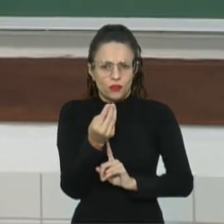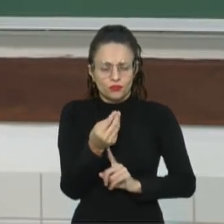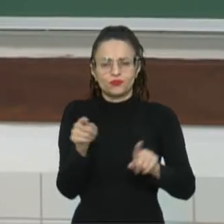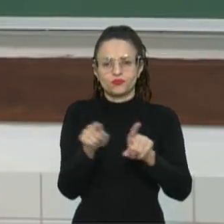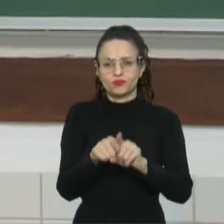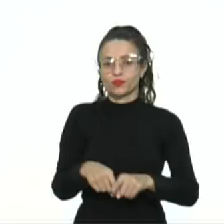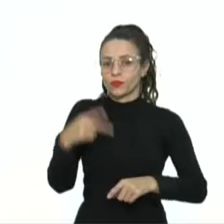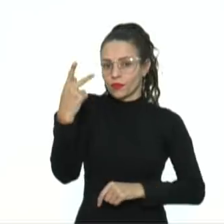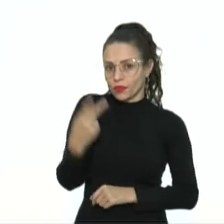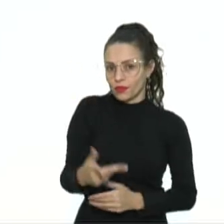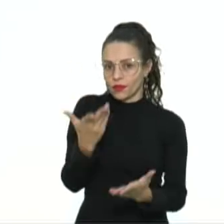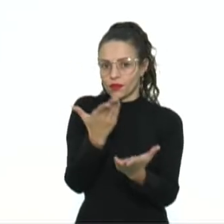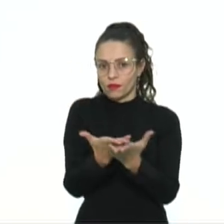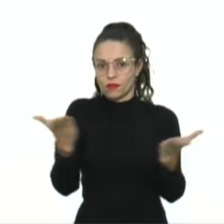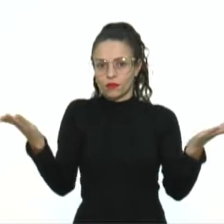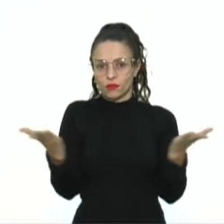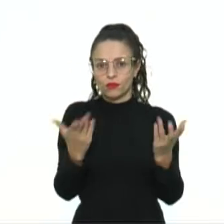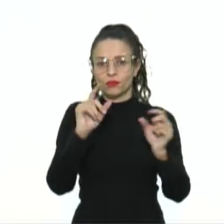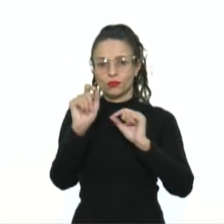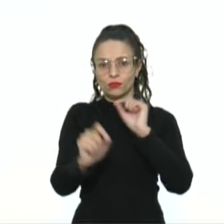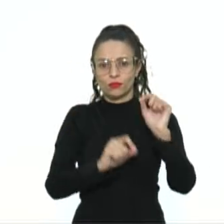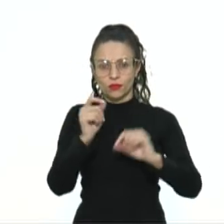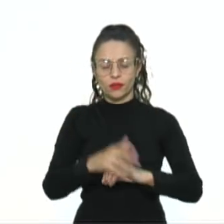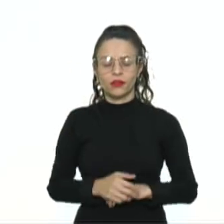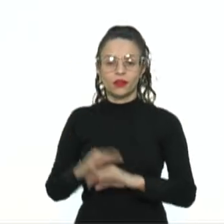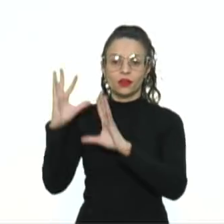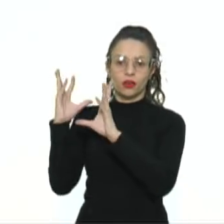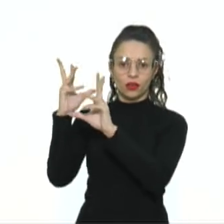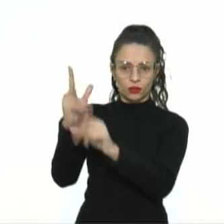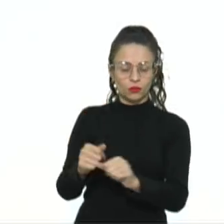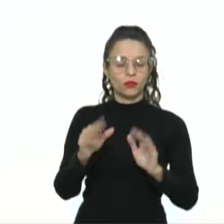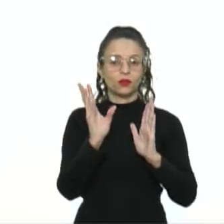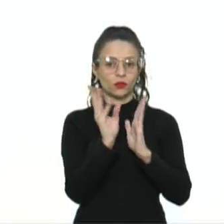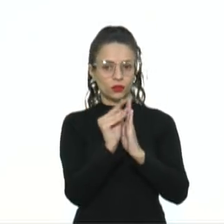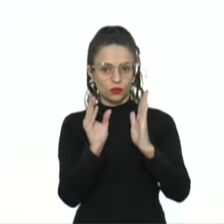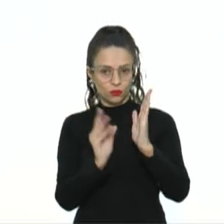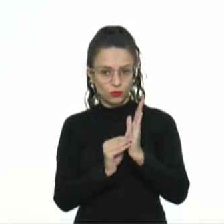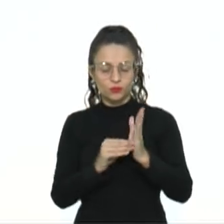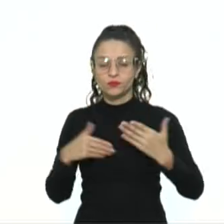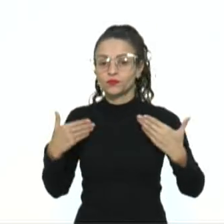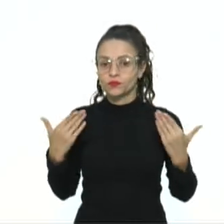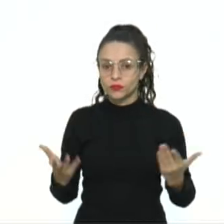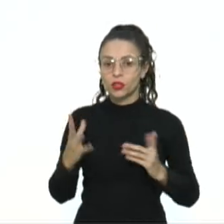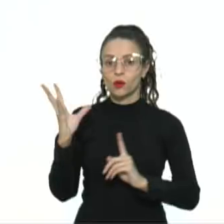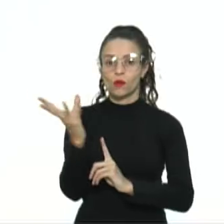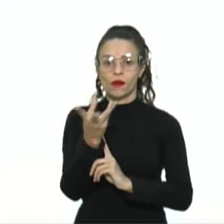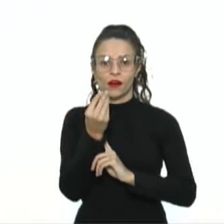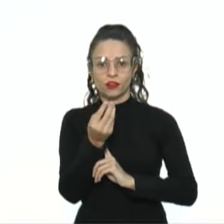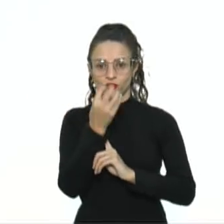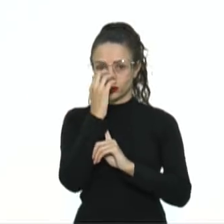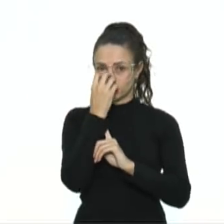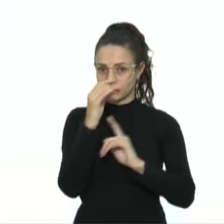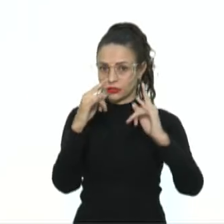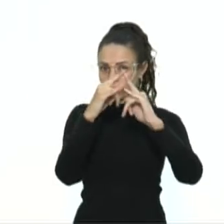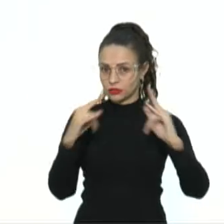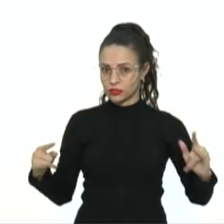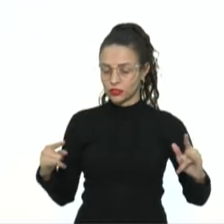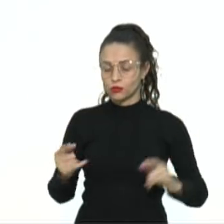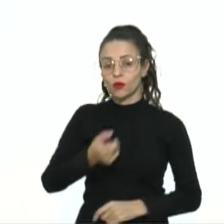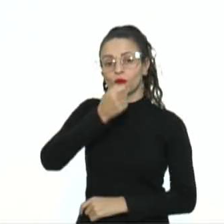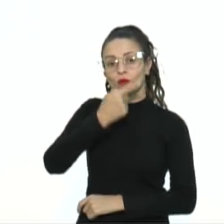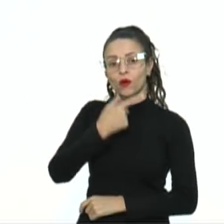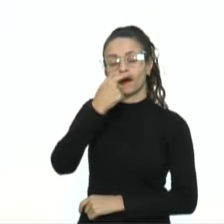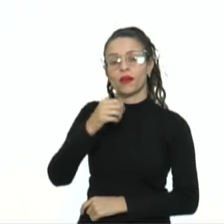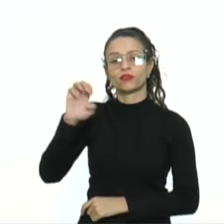Na aula de hoje, né? Então, a gente vai fazer a retomada dos conteúdos. Então, a arte do circo, a comédia